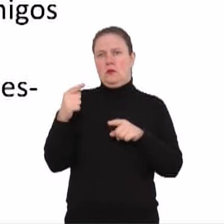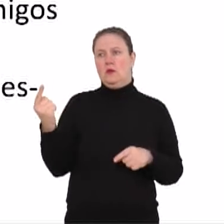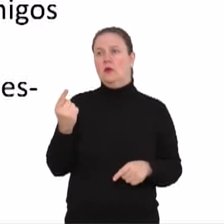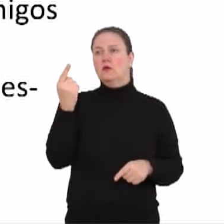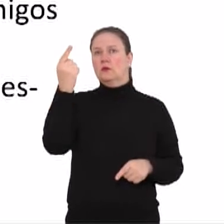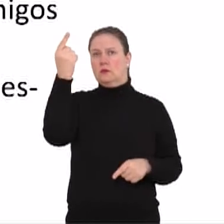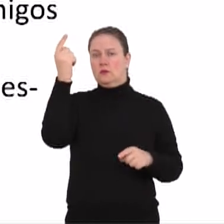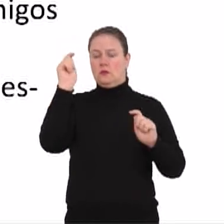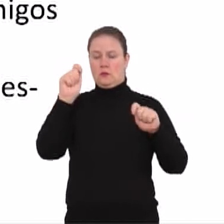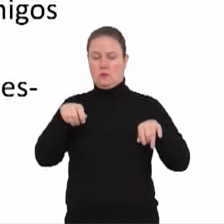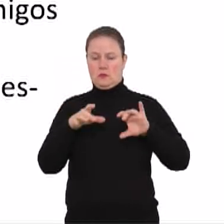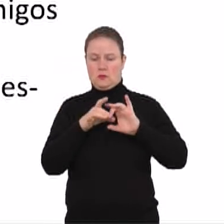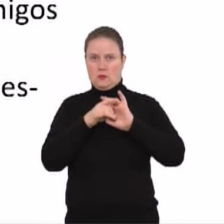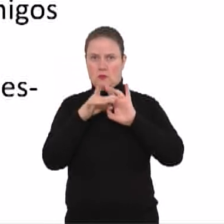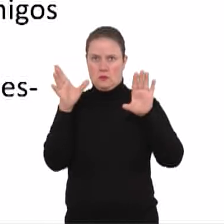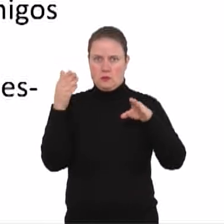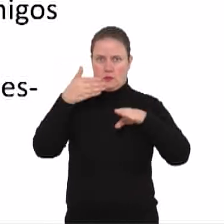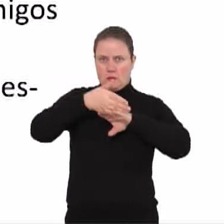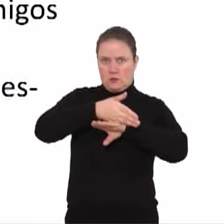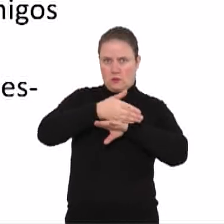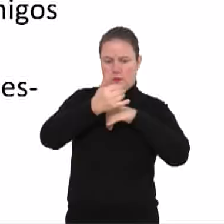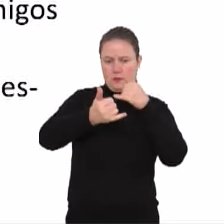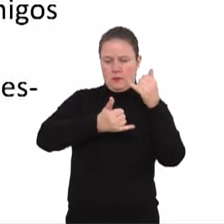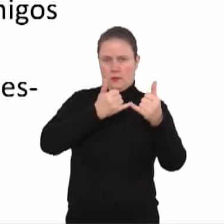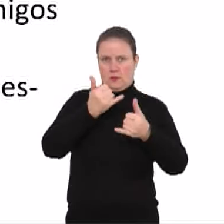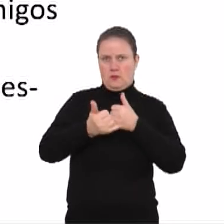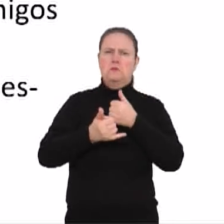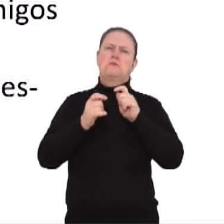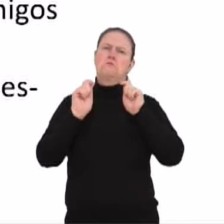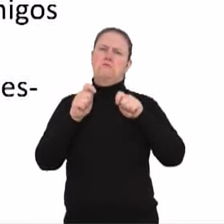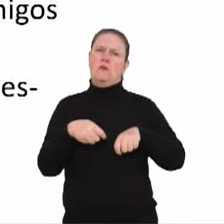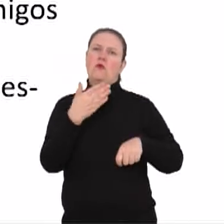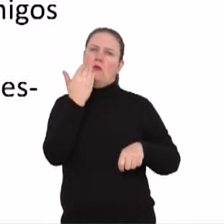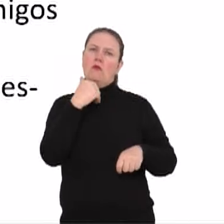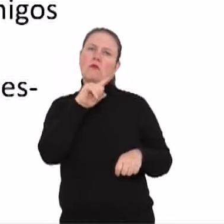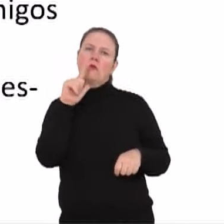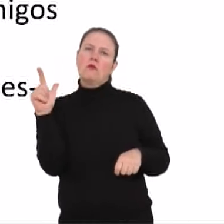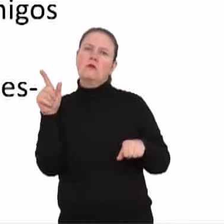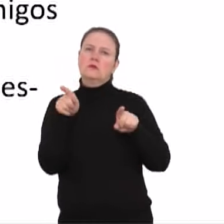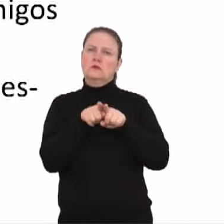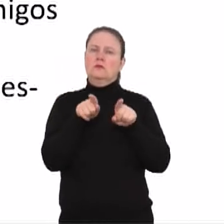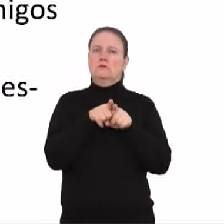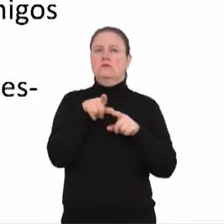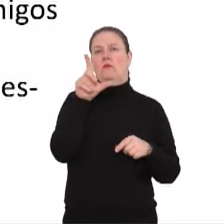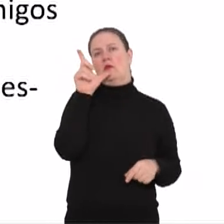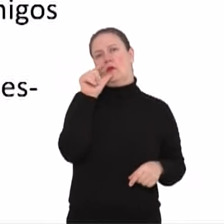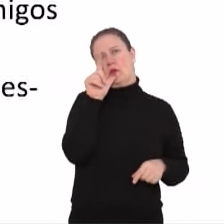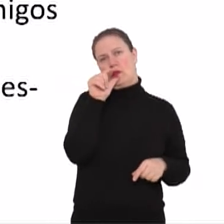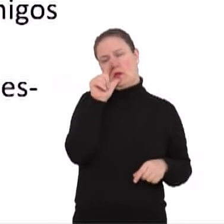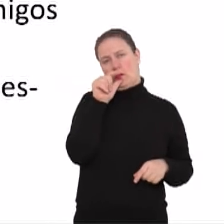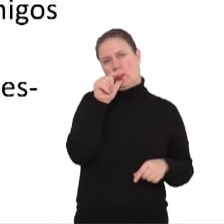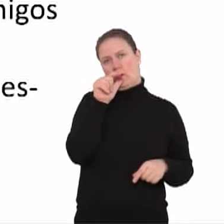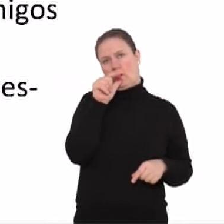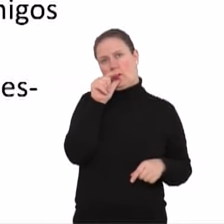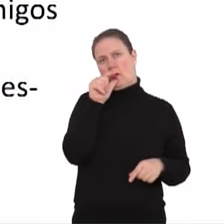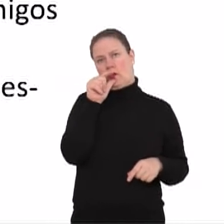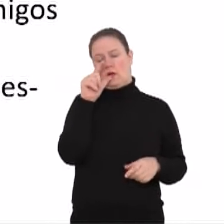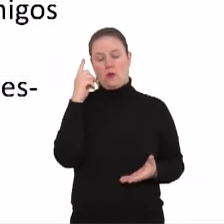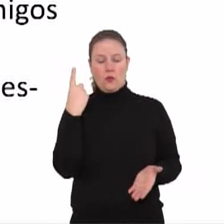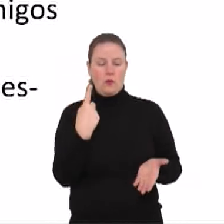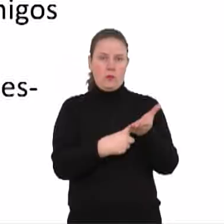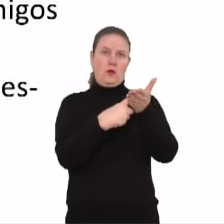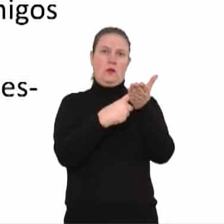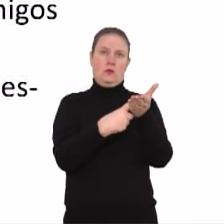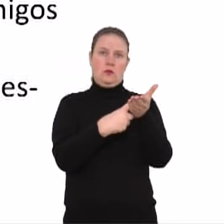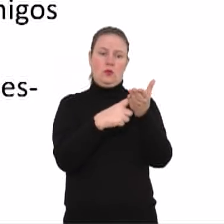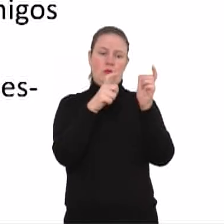brinquedos. C. Você pode levar lanche e água. D. Marque um lugar de encontro com